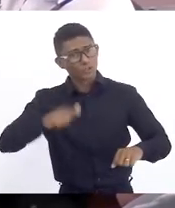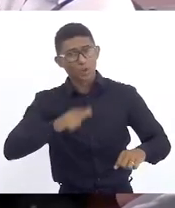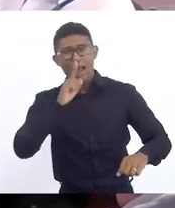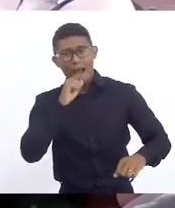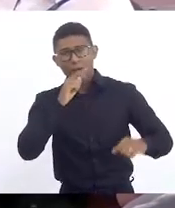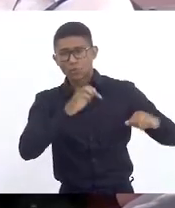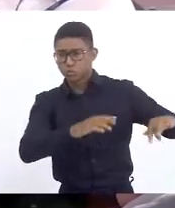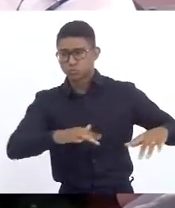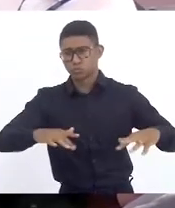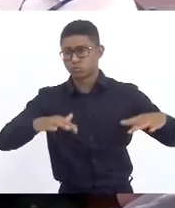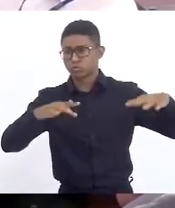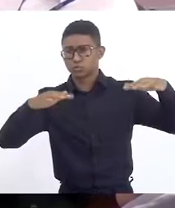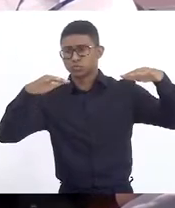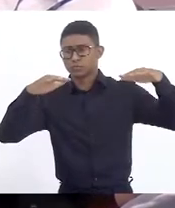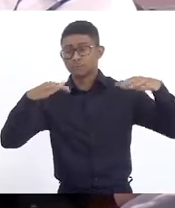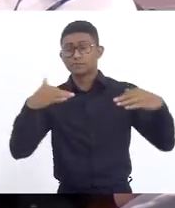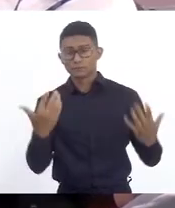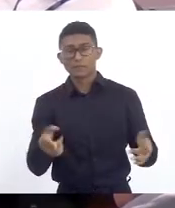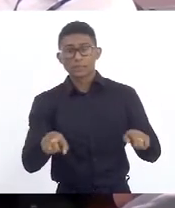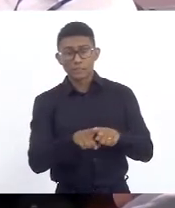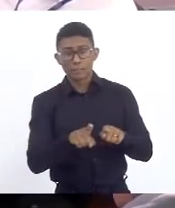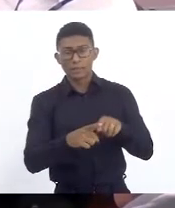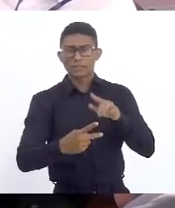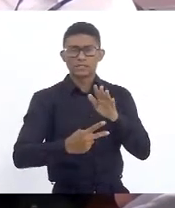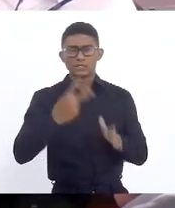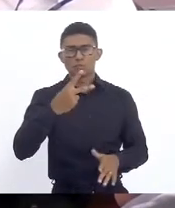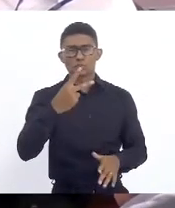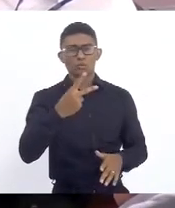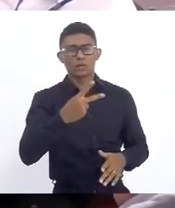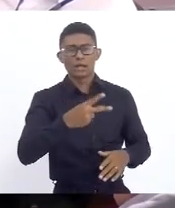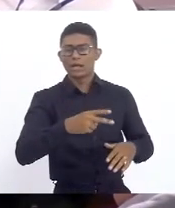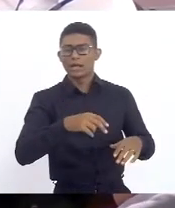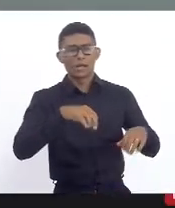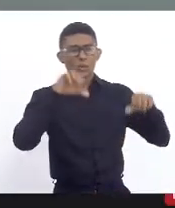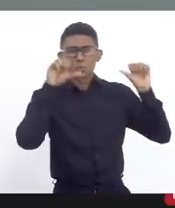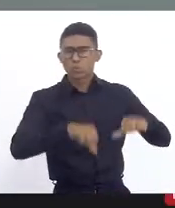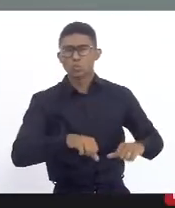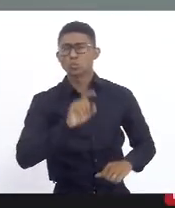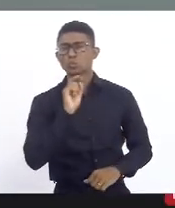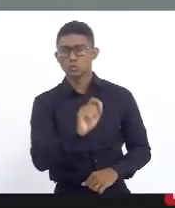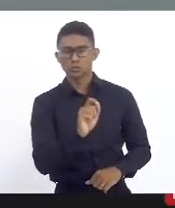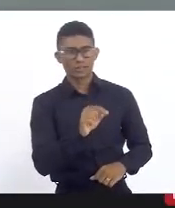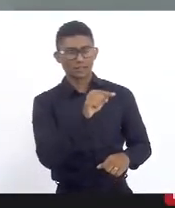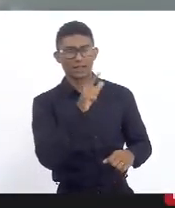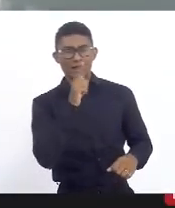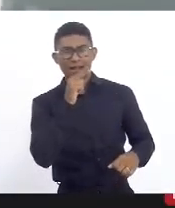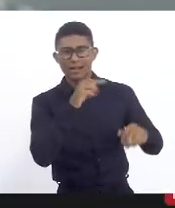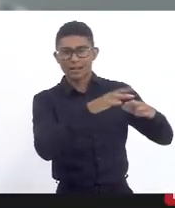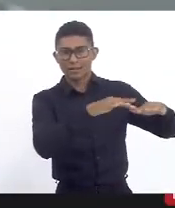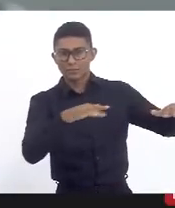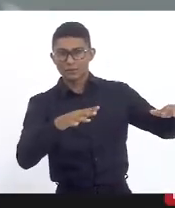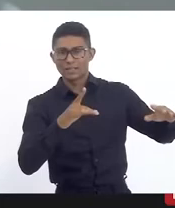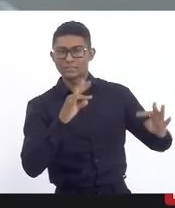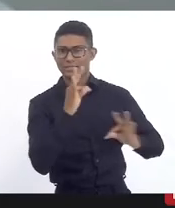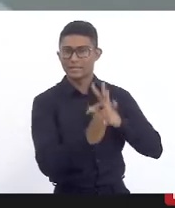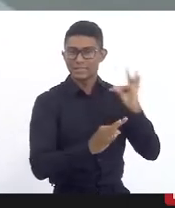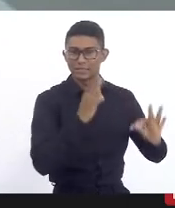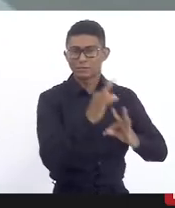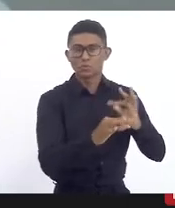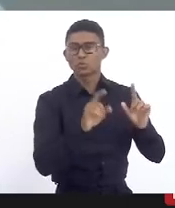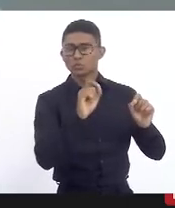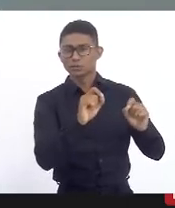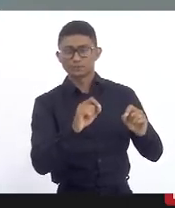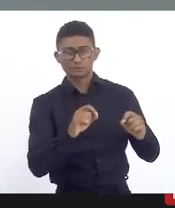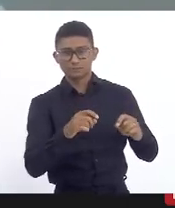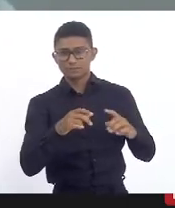ambientais negativos dessa intervenção. Em que consiste essa estação de tratamento de rio que está sendo proposta? Que você jogar produto químico